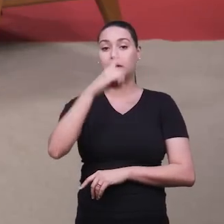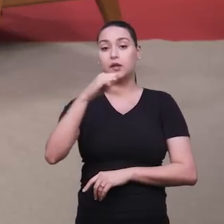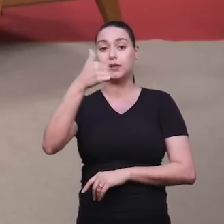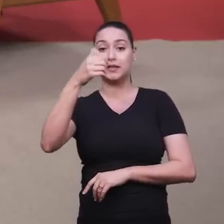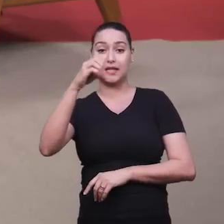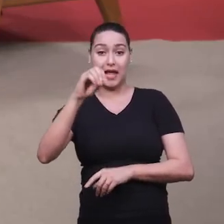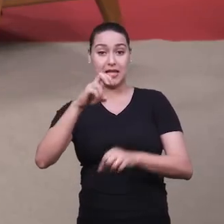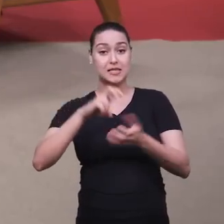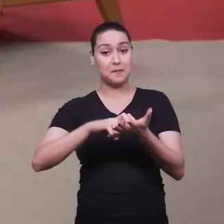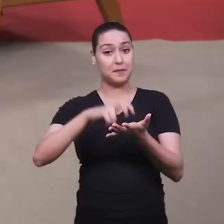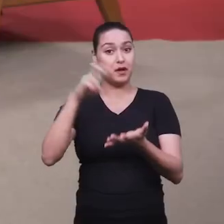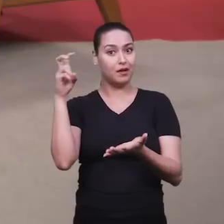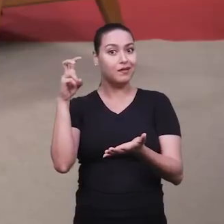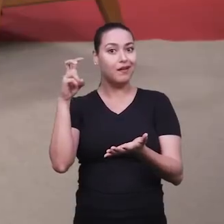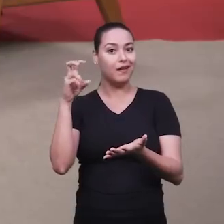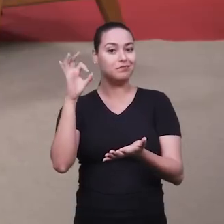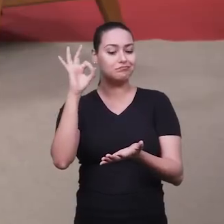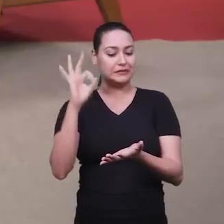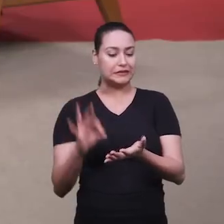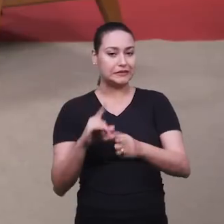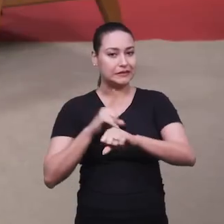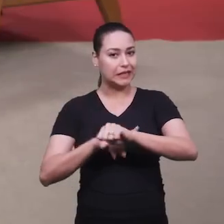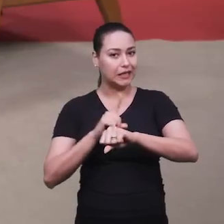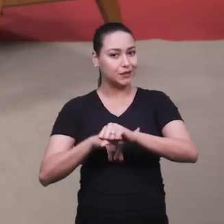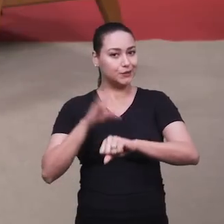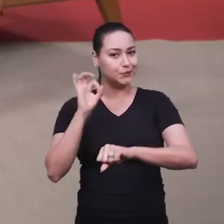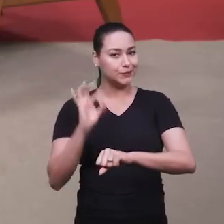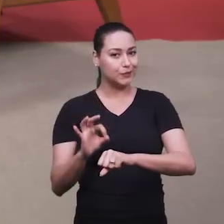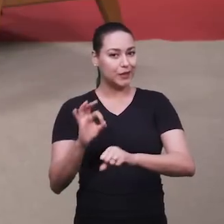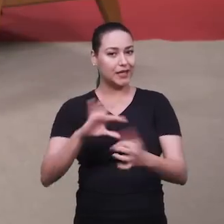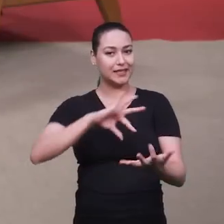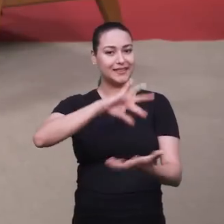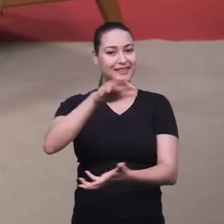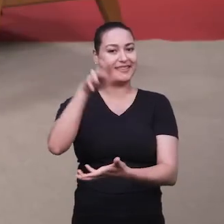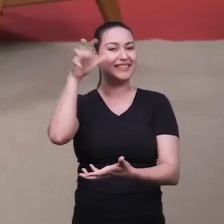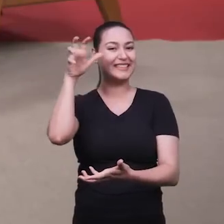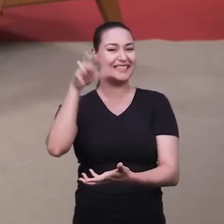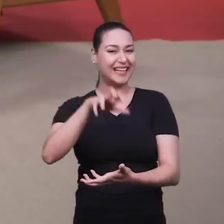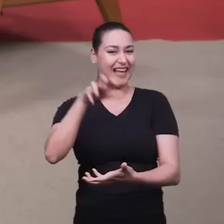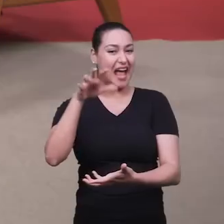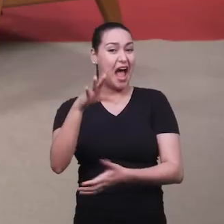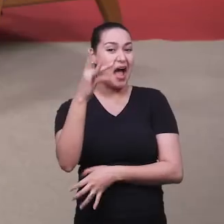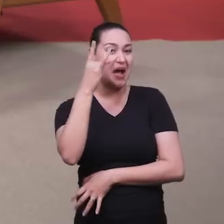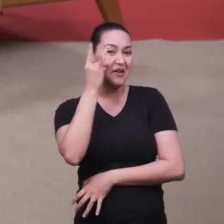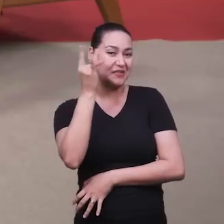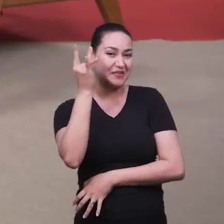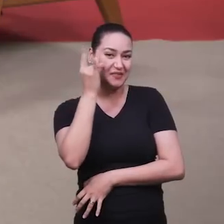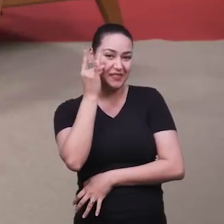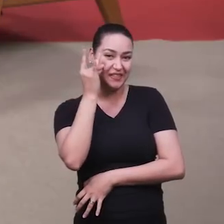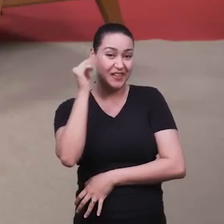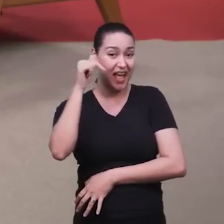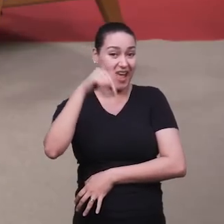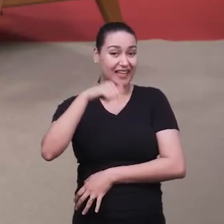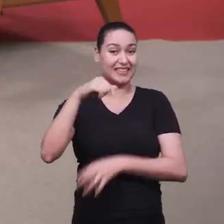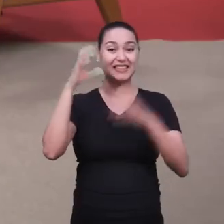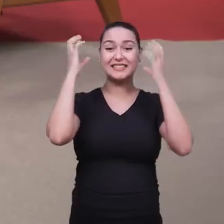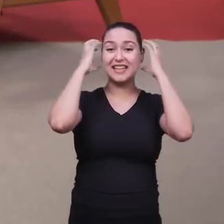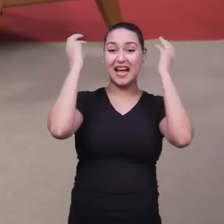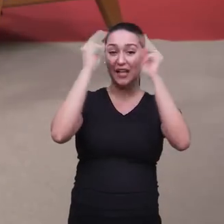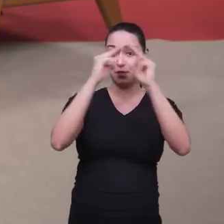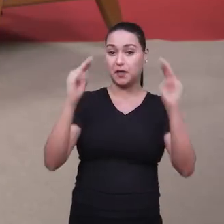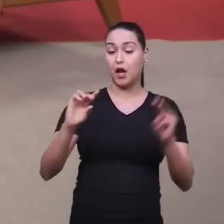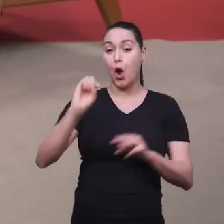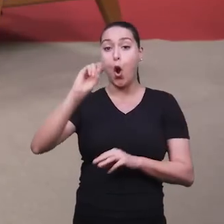10 horas da manhã, em ponto, nós começamos a transmitir a nossa Escola Bíblica Dominical ao vivo, daqui da